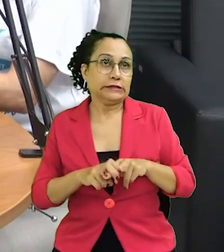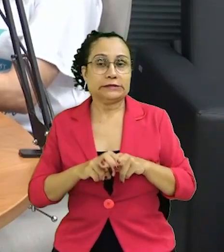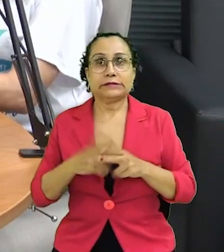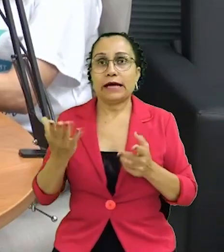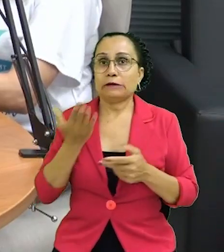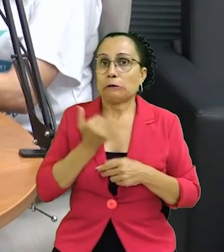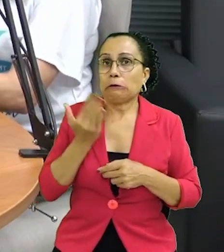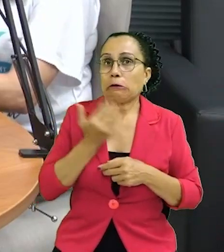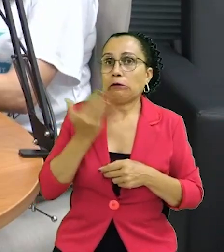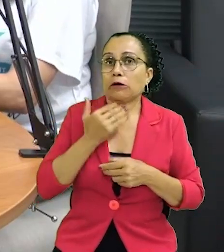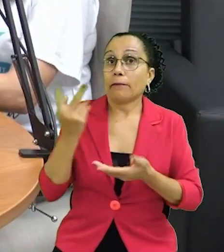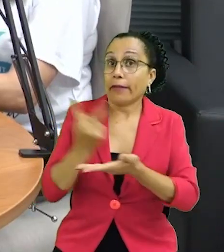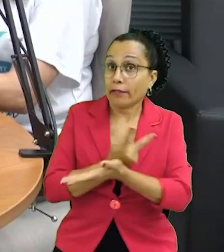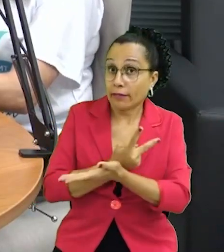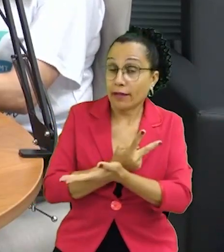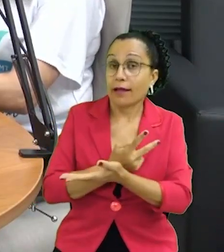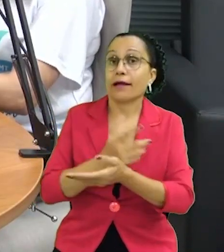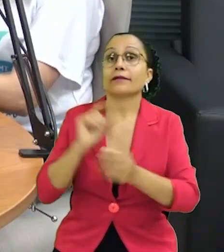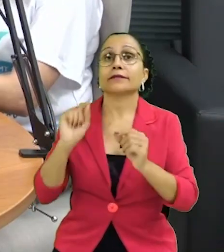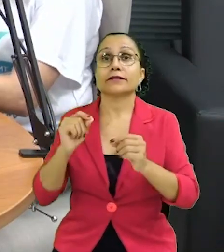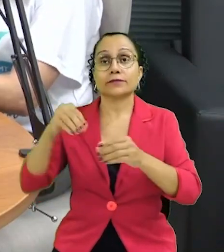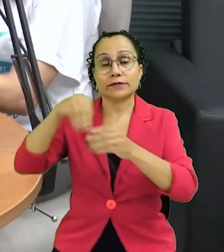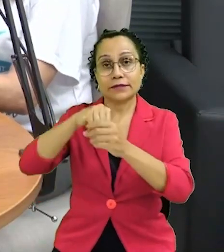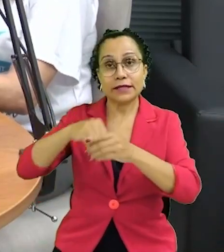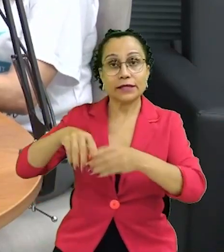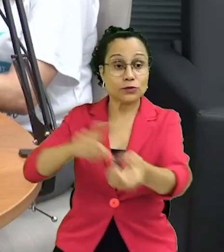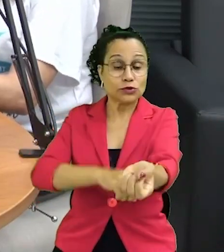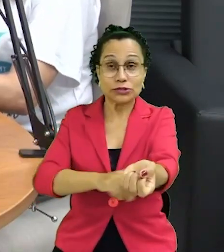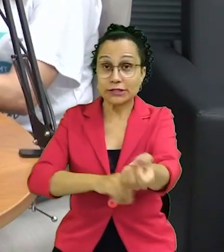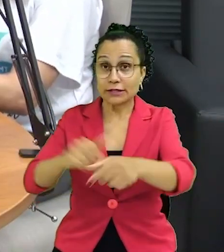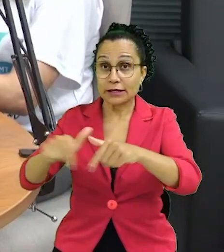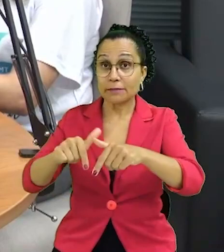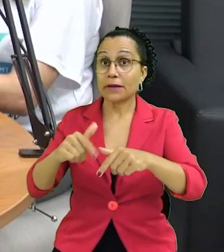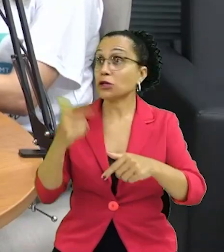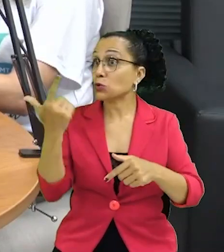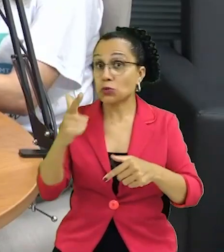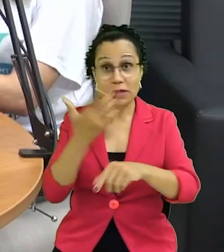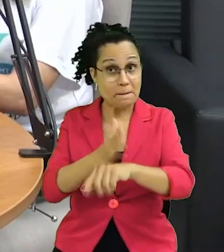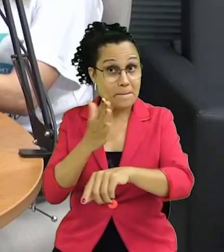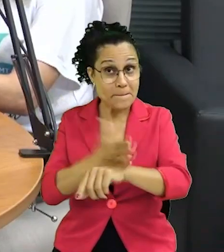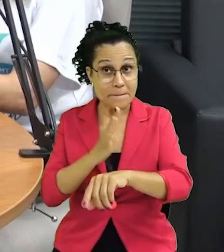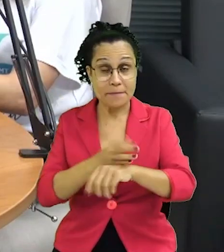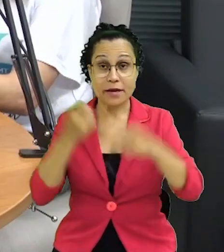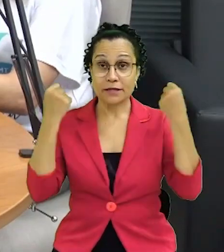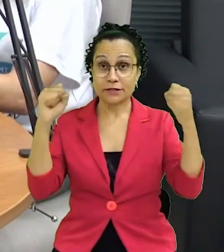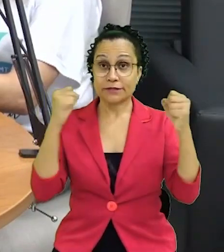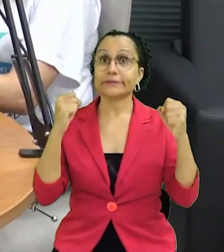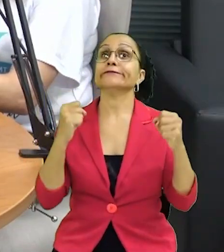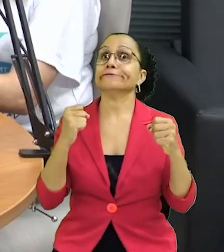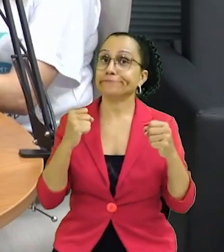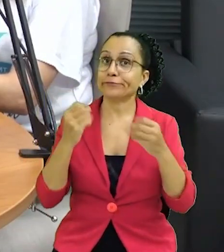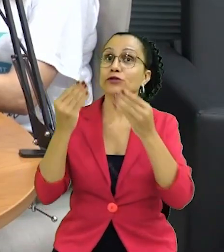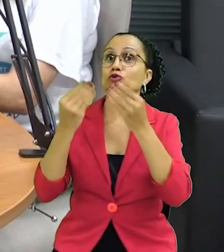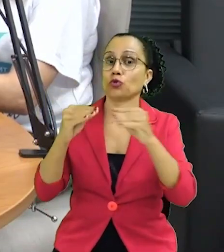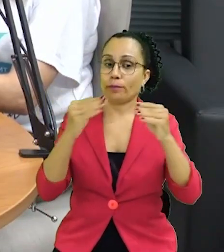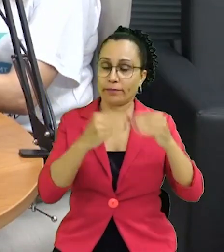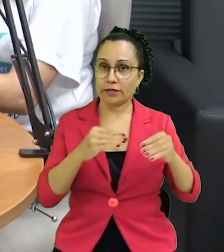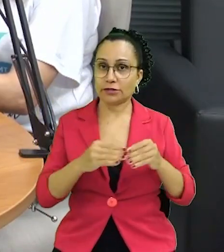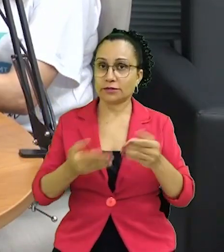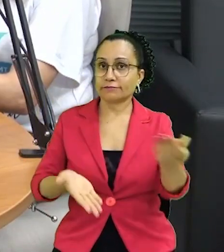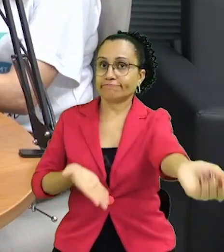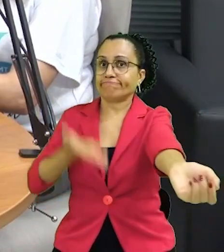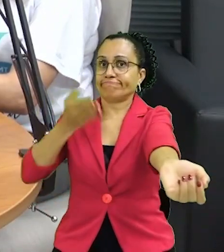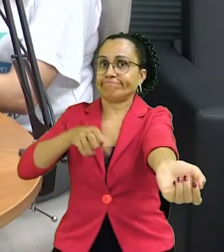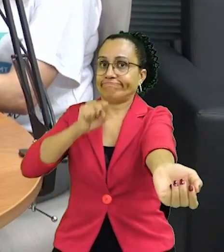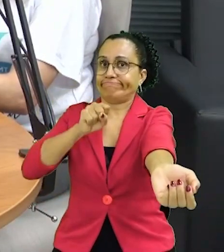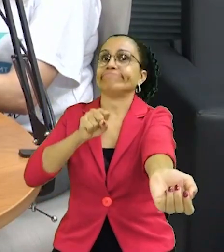estresse absolutamente dentro de um espaço de trabalho sem nenhuma prática de atividade física, contribui mais ainda para a elevação da pressão